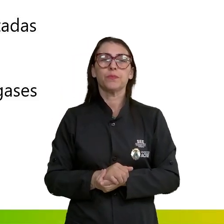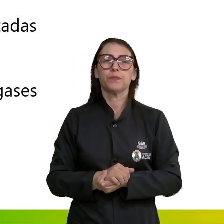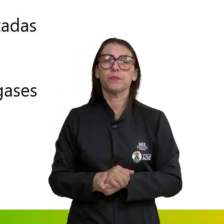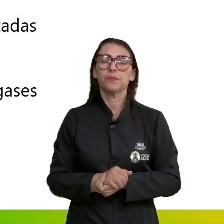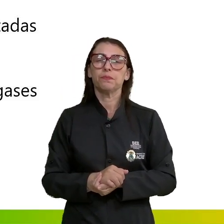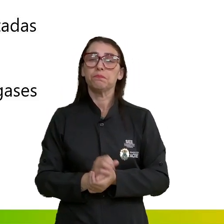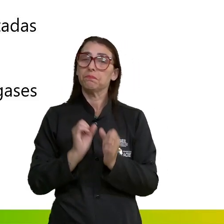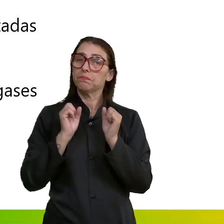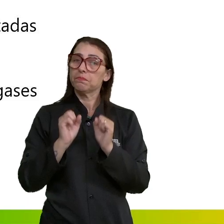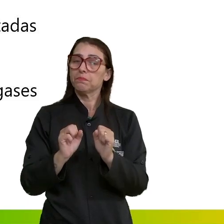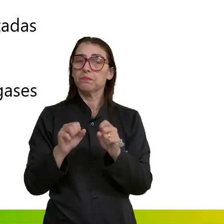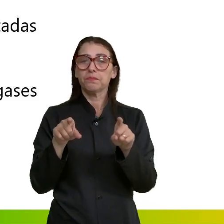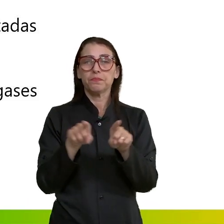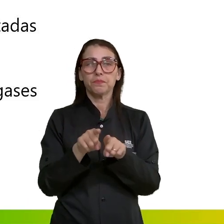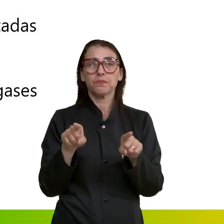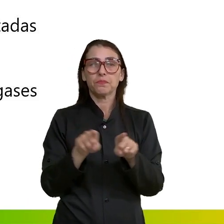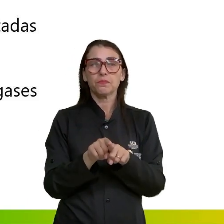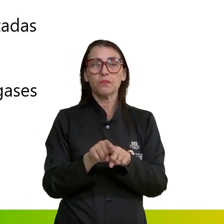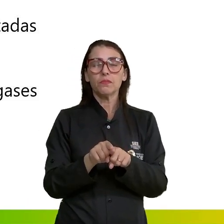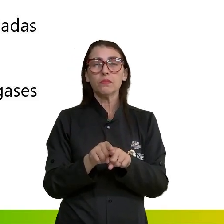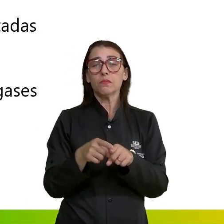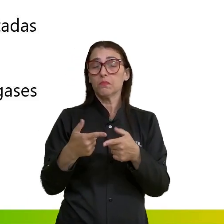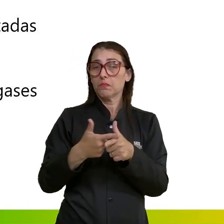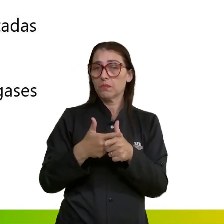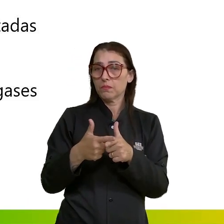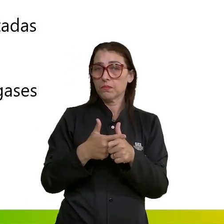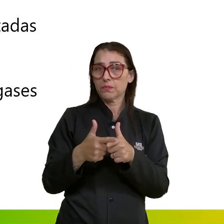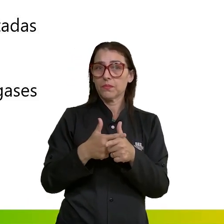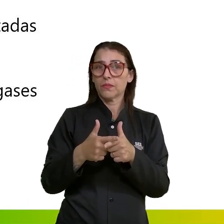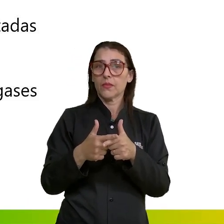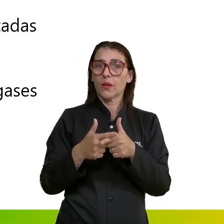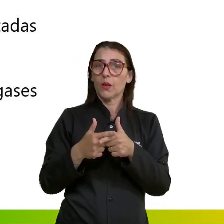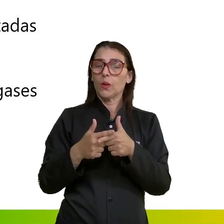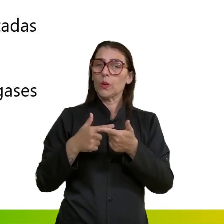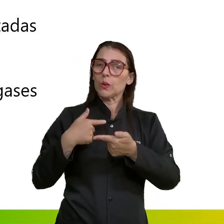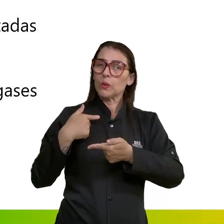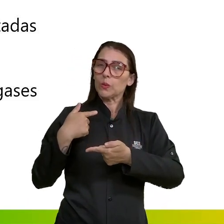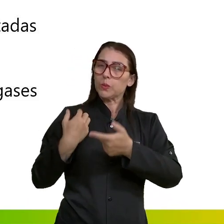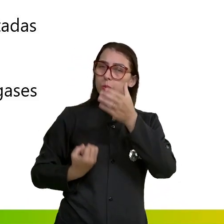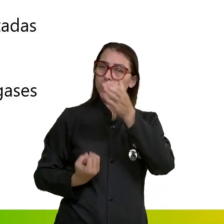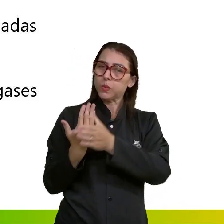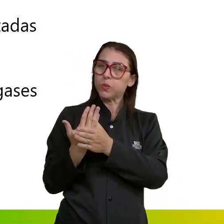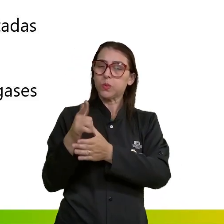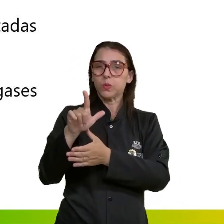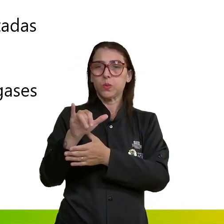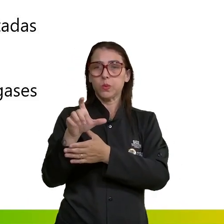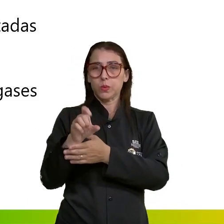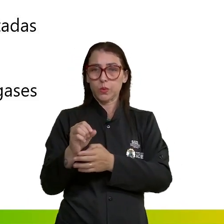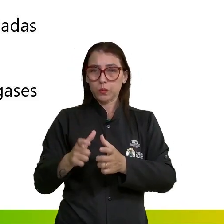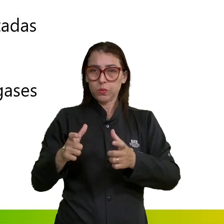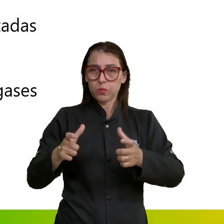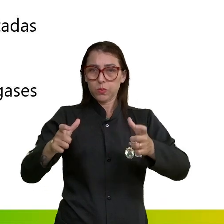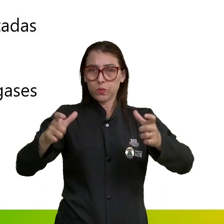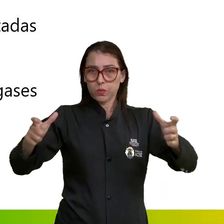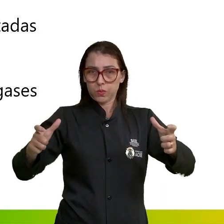A gente pode citar também como um problema ambiental a geração de lixo, ou seja,